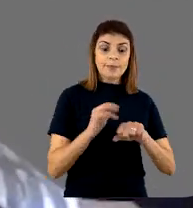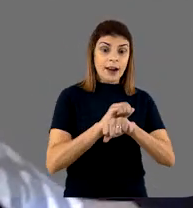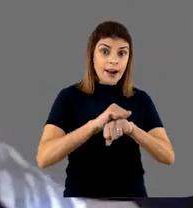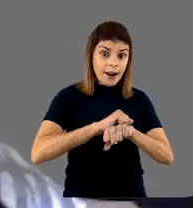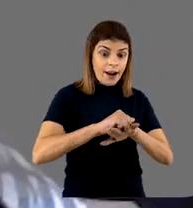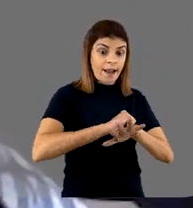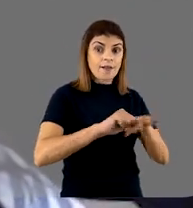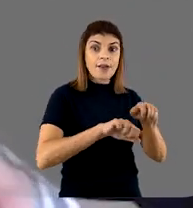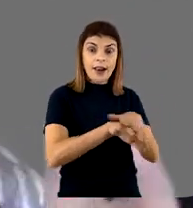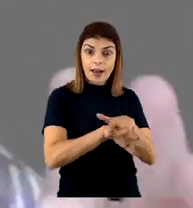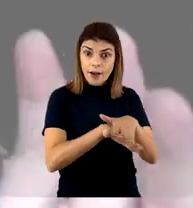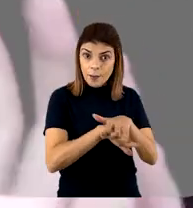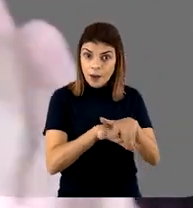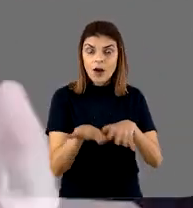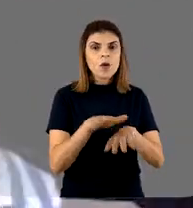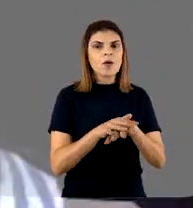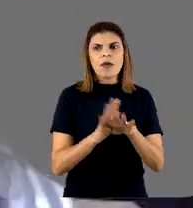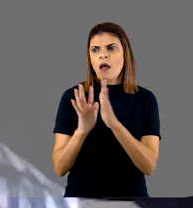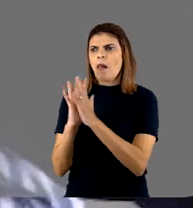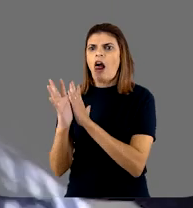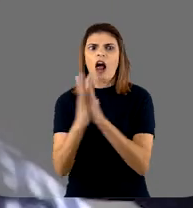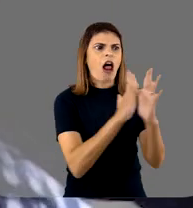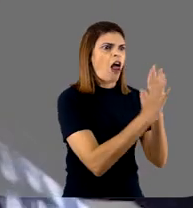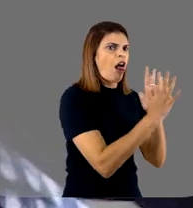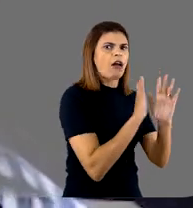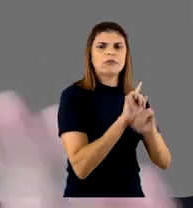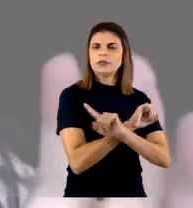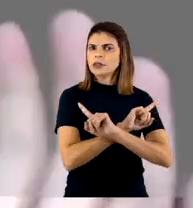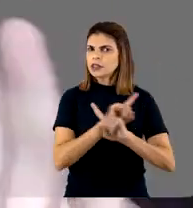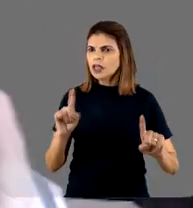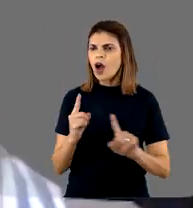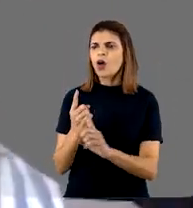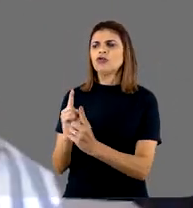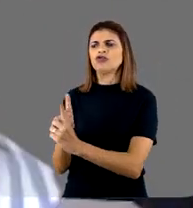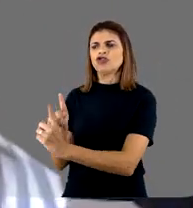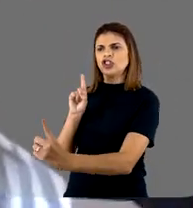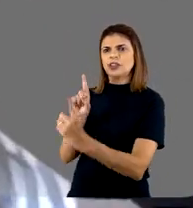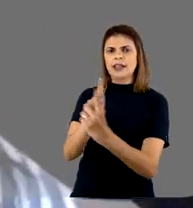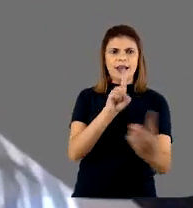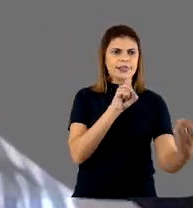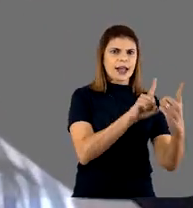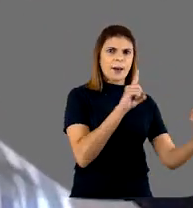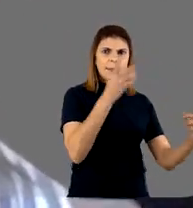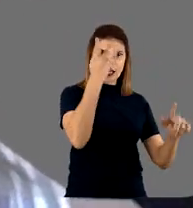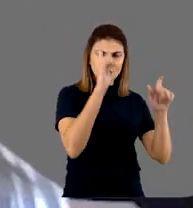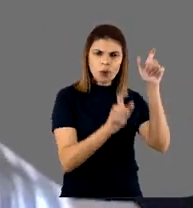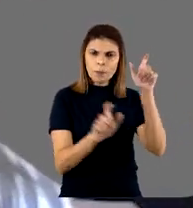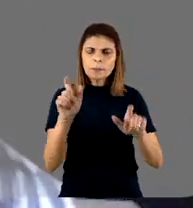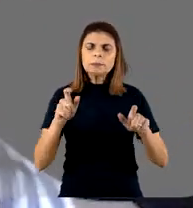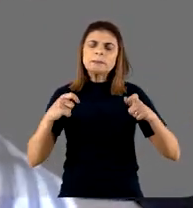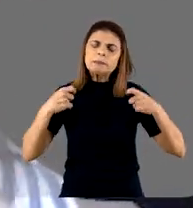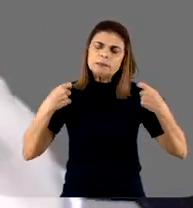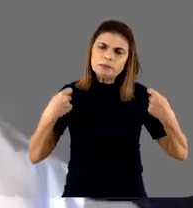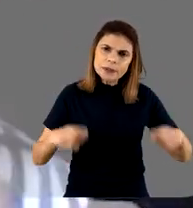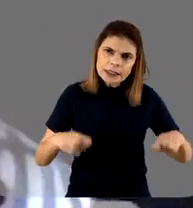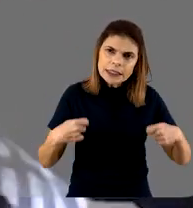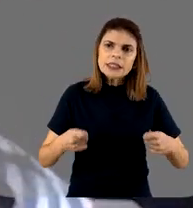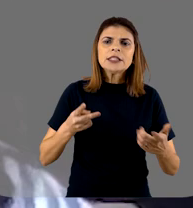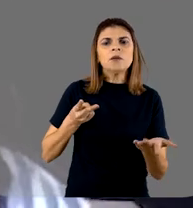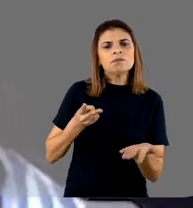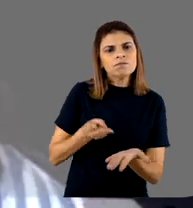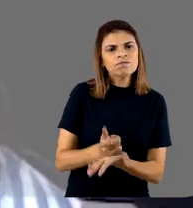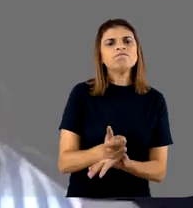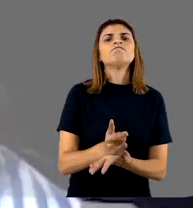higienização das mãos continua a não aglomeração ao né o distanciamento social né eles